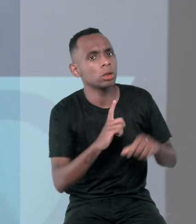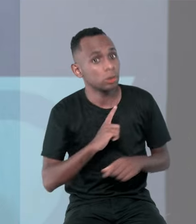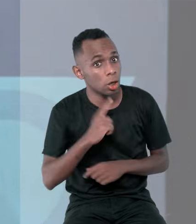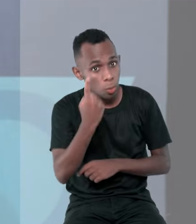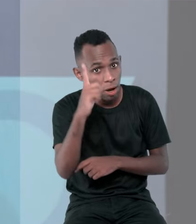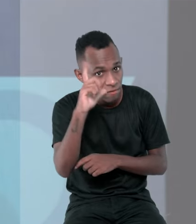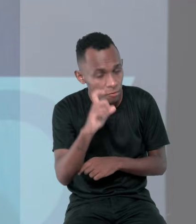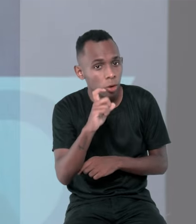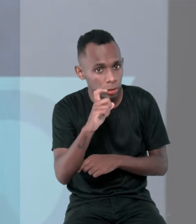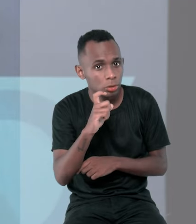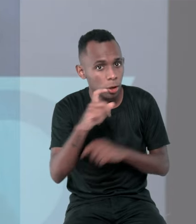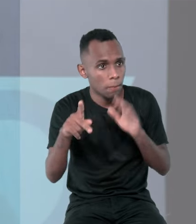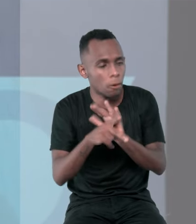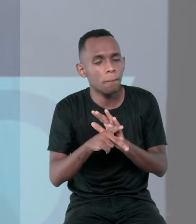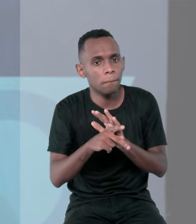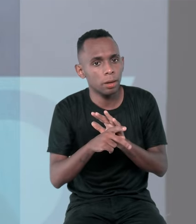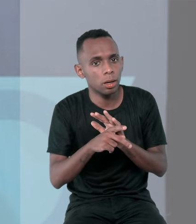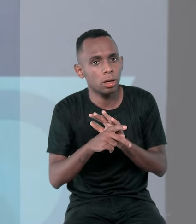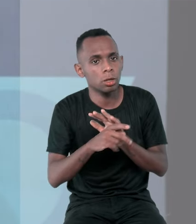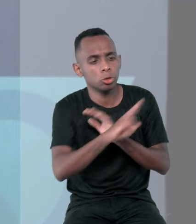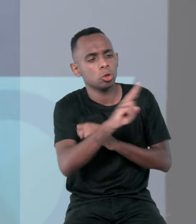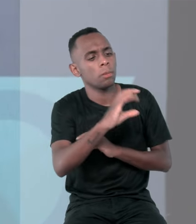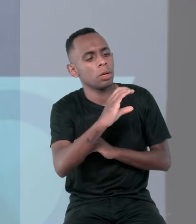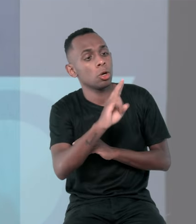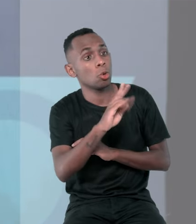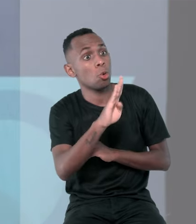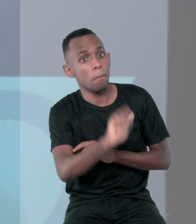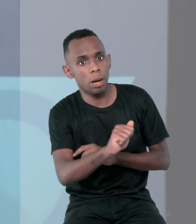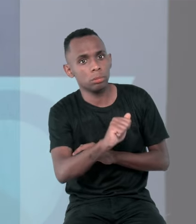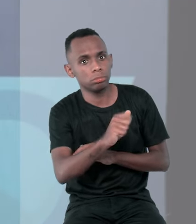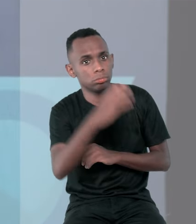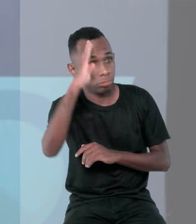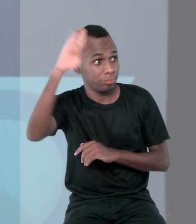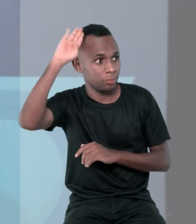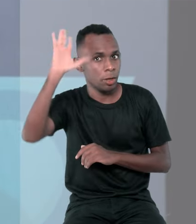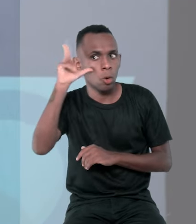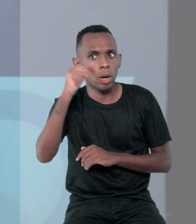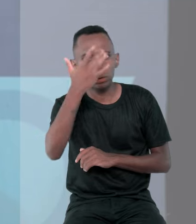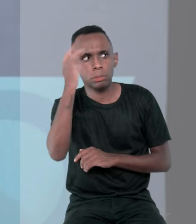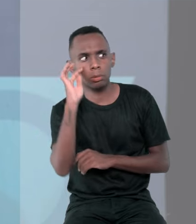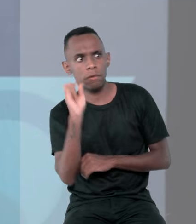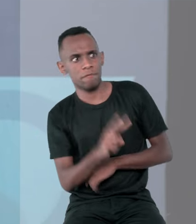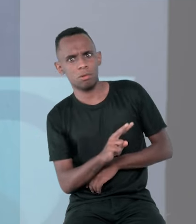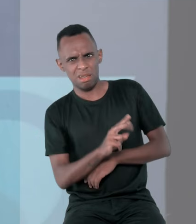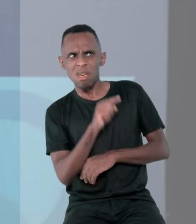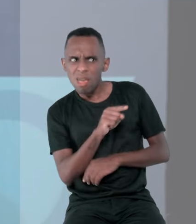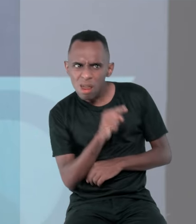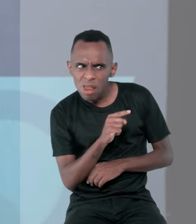no meu Instagram que está escrito Cuba bem grande, assim, em cima. Né. Eu acho que isso pode ter desencadeado alguma coisa